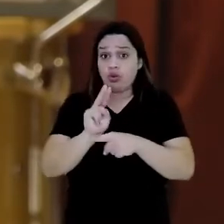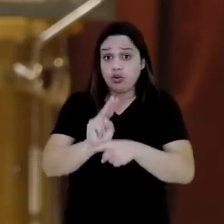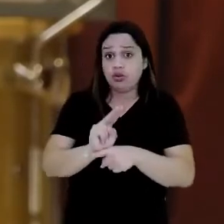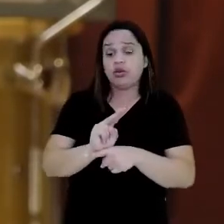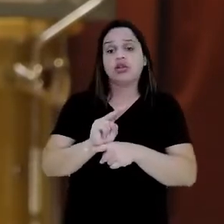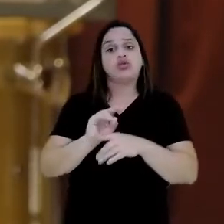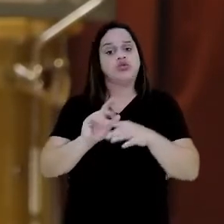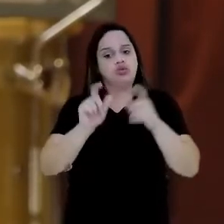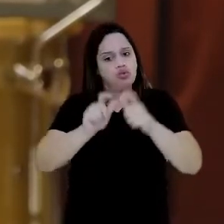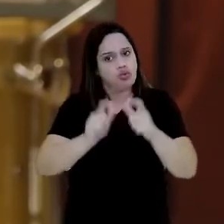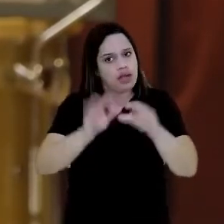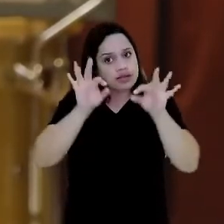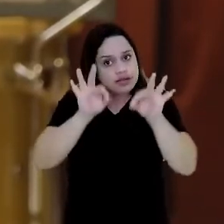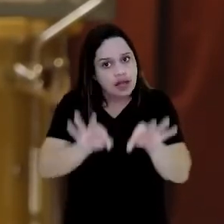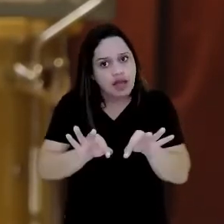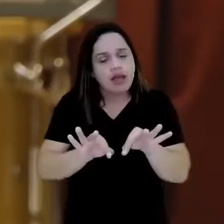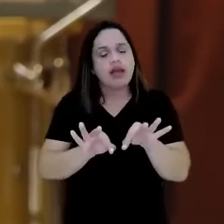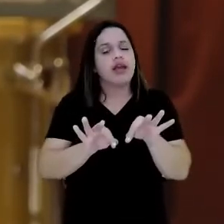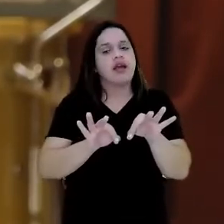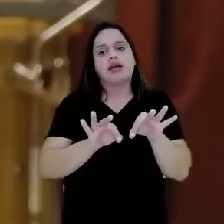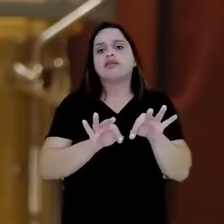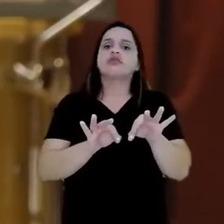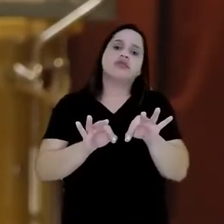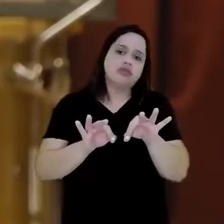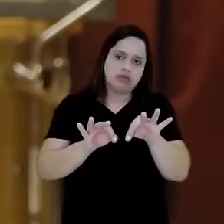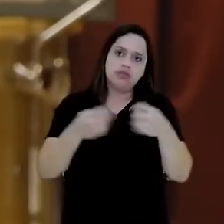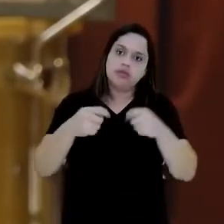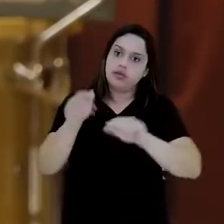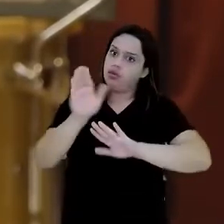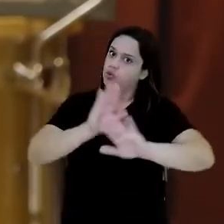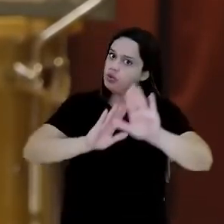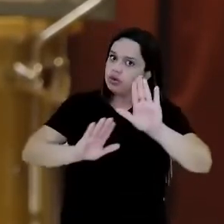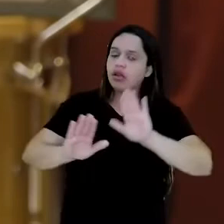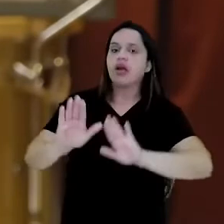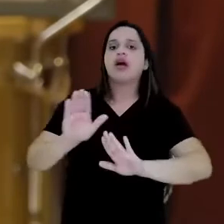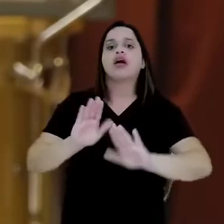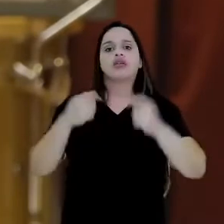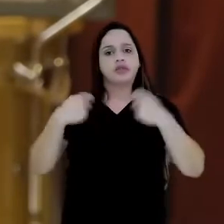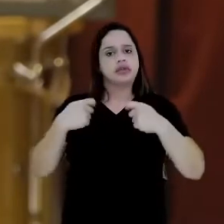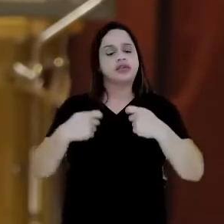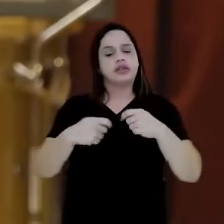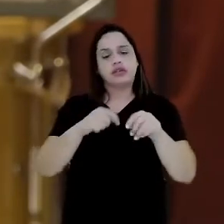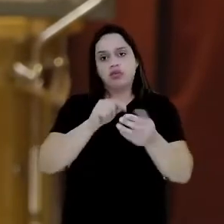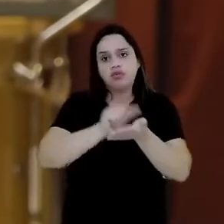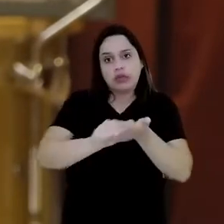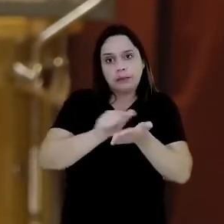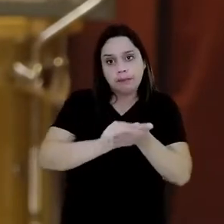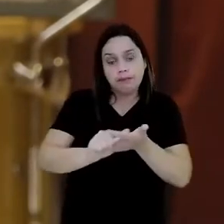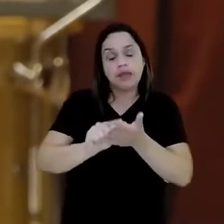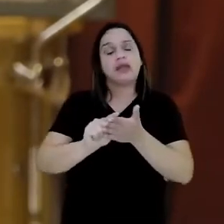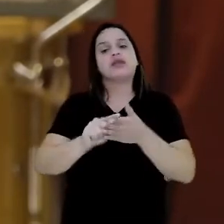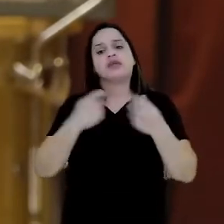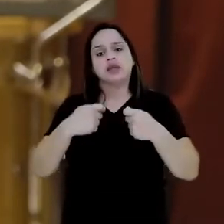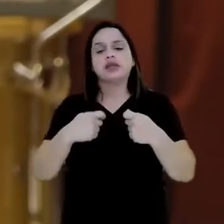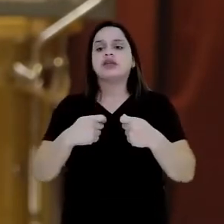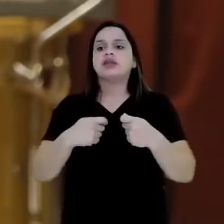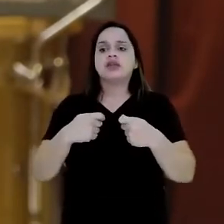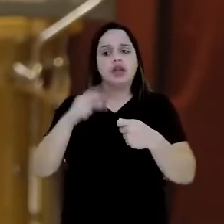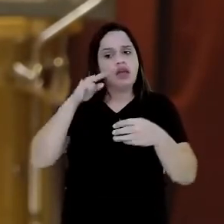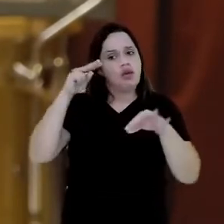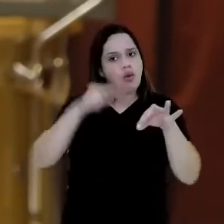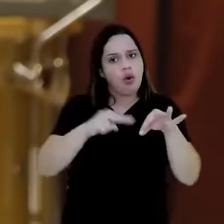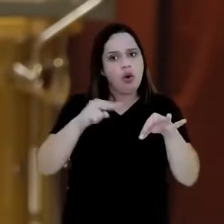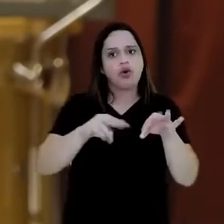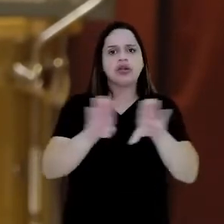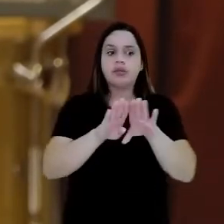cuidando direito fazendo um lugar bem feito você não tem que tomar o triplo de cuidado com a higiene mas eu dou maior apoio